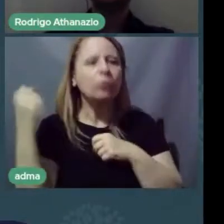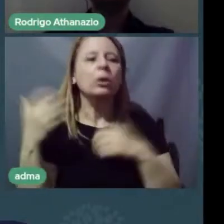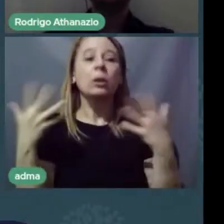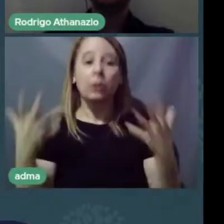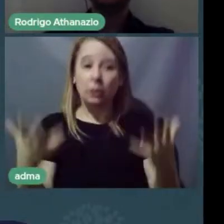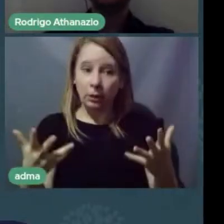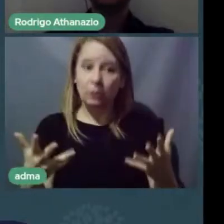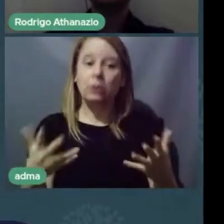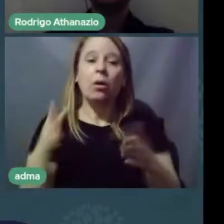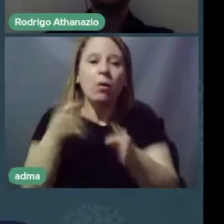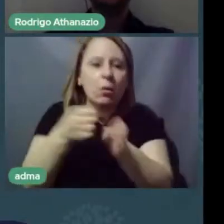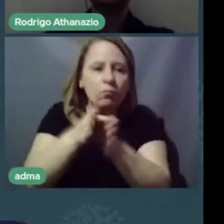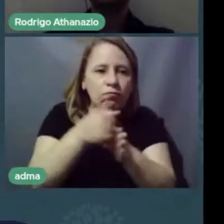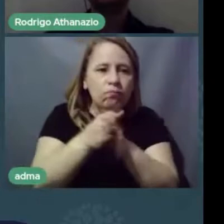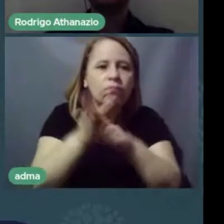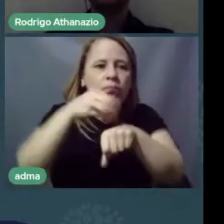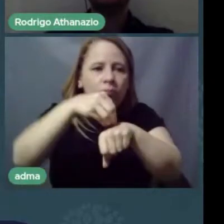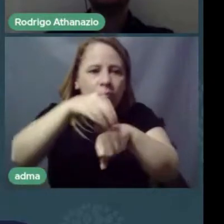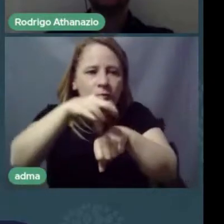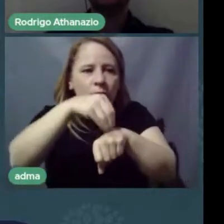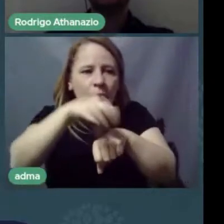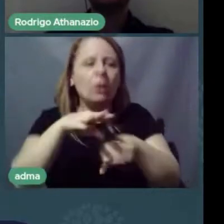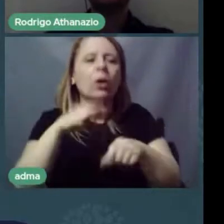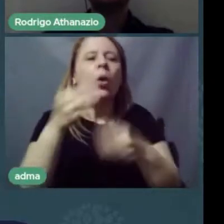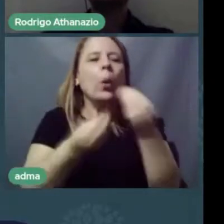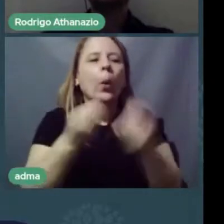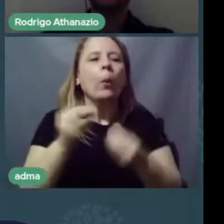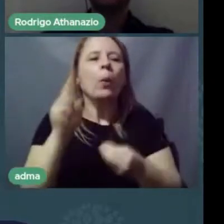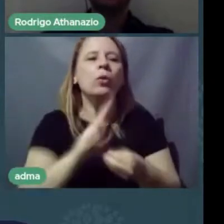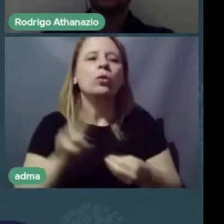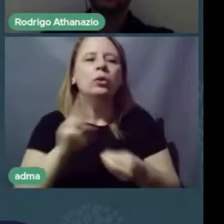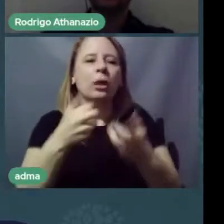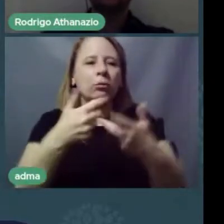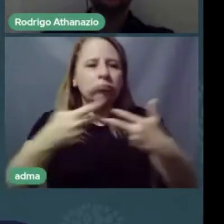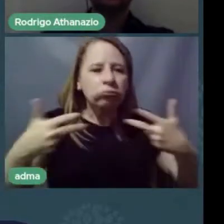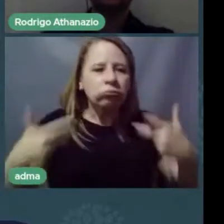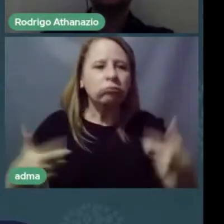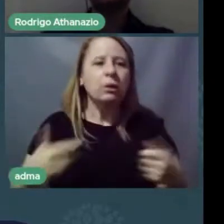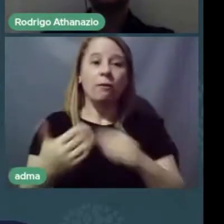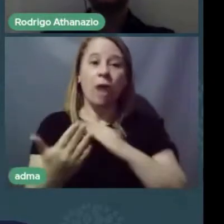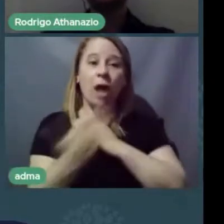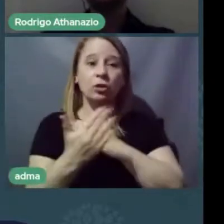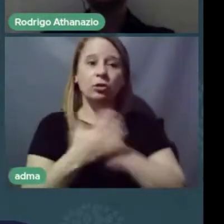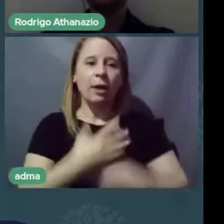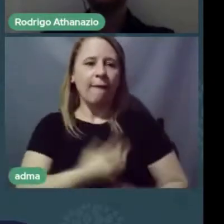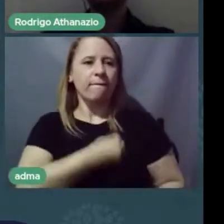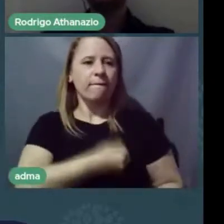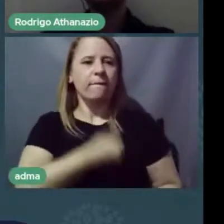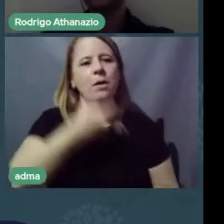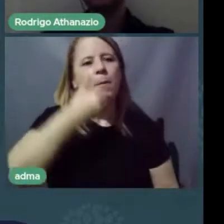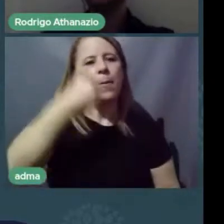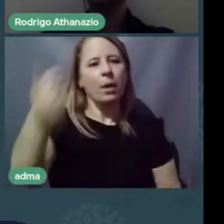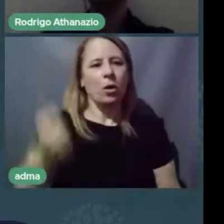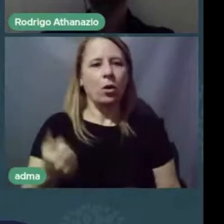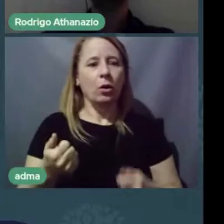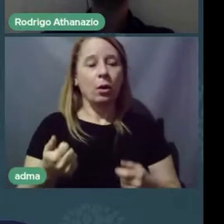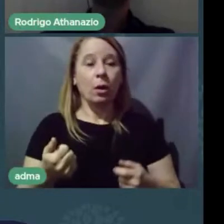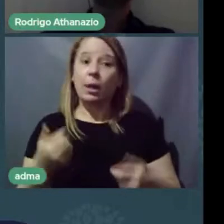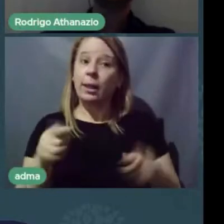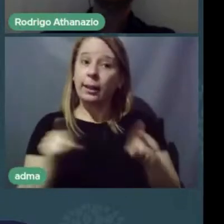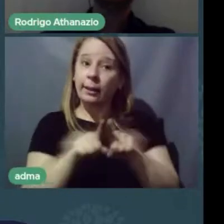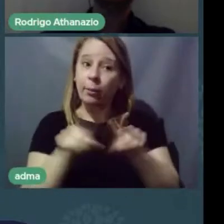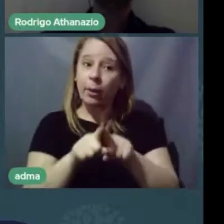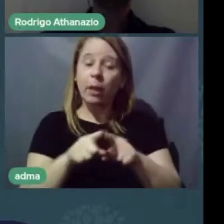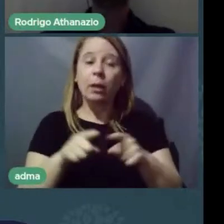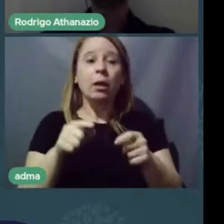orientarem a usar direitinho as bombinhas, os dispositivos inalatórios, que isso vai fazer diferença na sua vida, e controle as comorbidades. Né? Então,